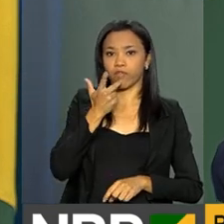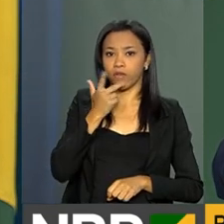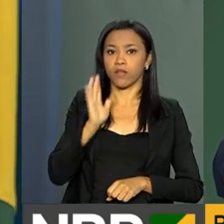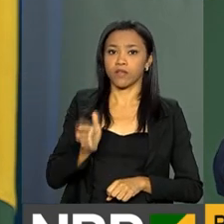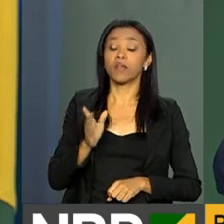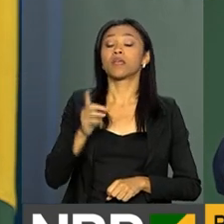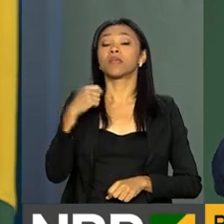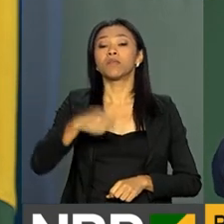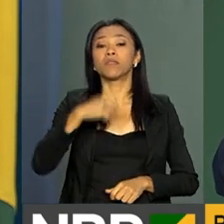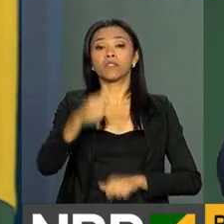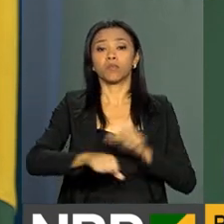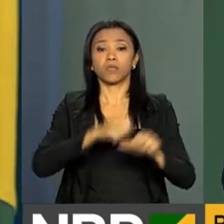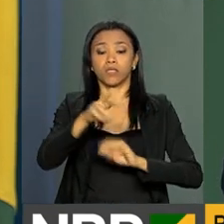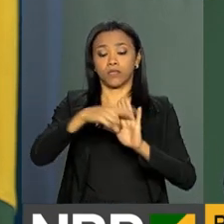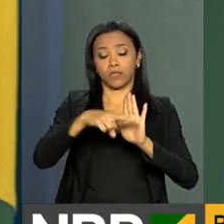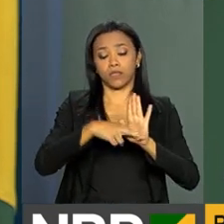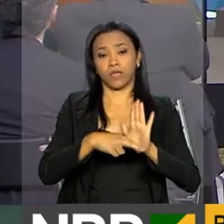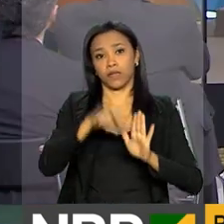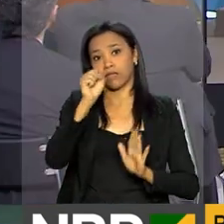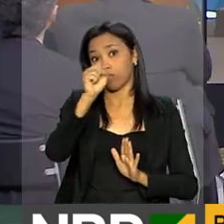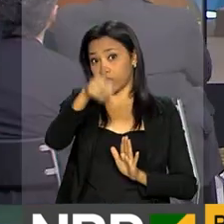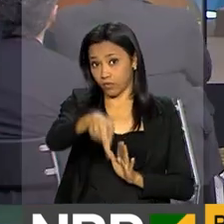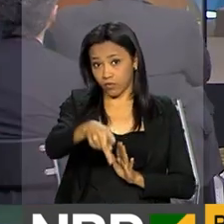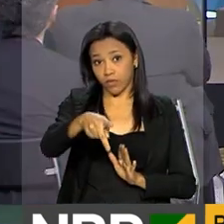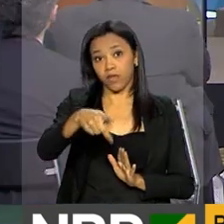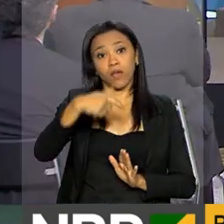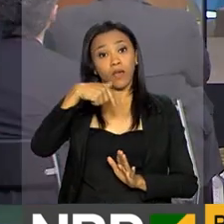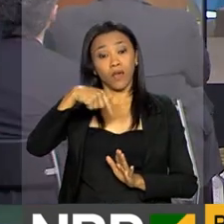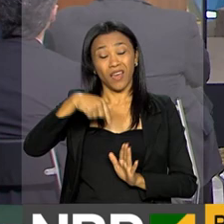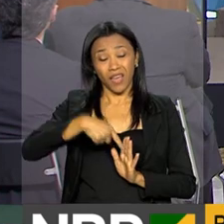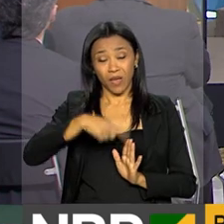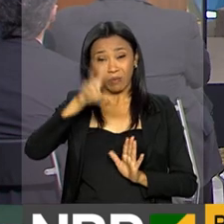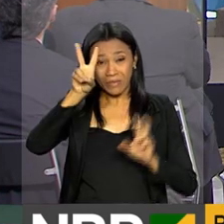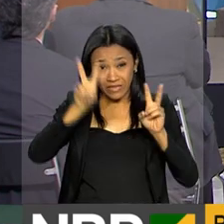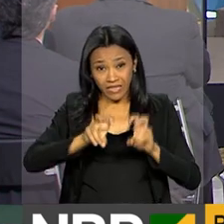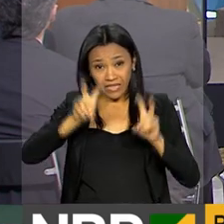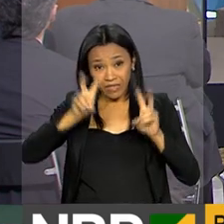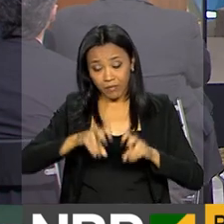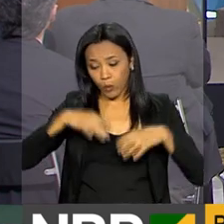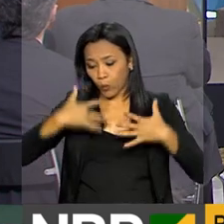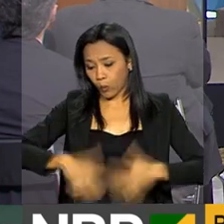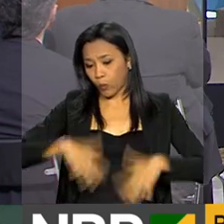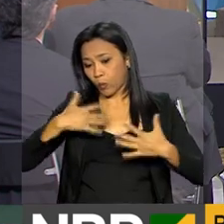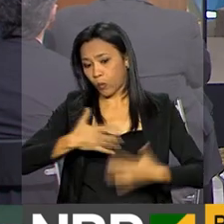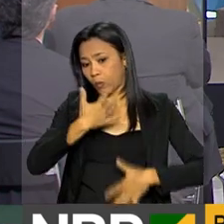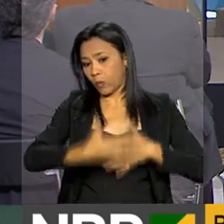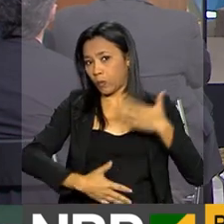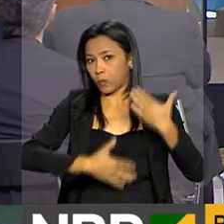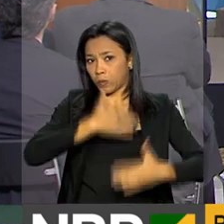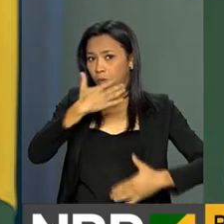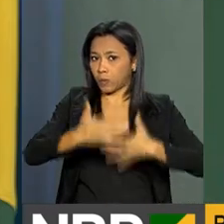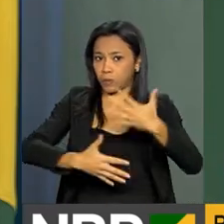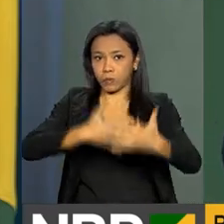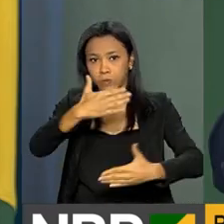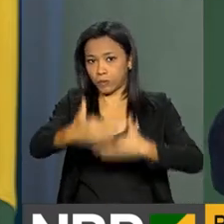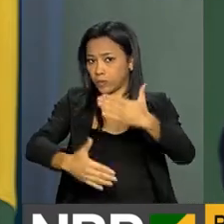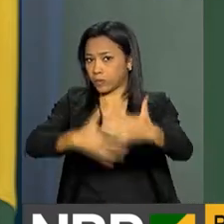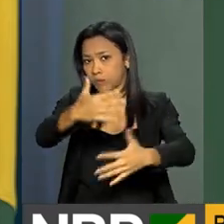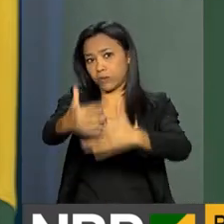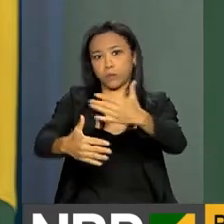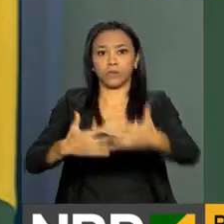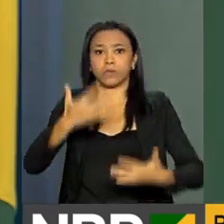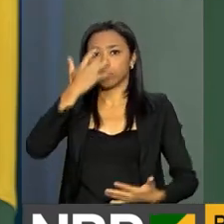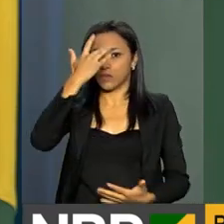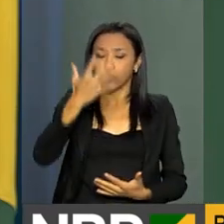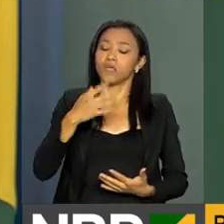da reforma previdenciária. Um tema, eu reconheço, árido, mas fundamental, porque nós estamos fazendo também, buscando,